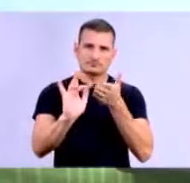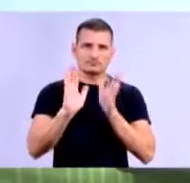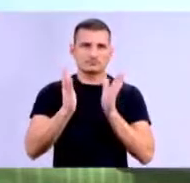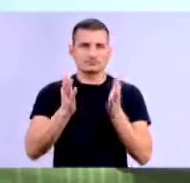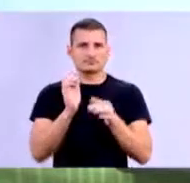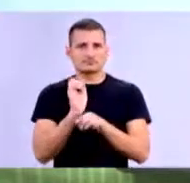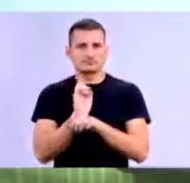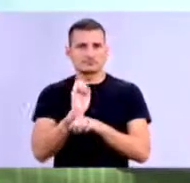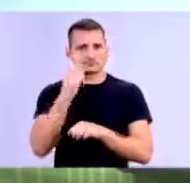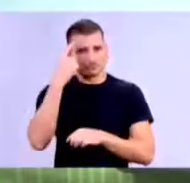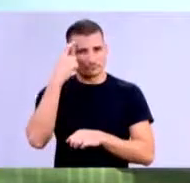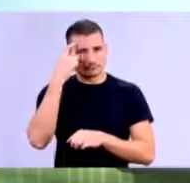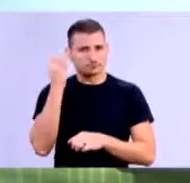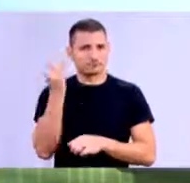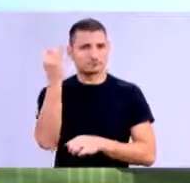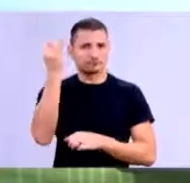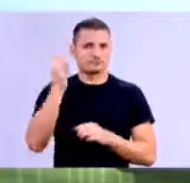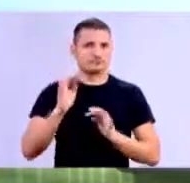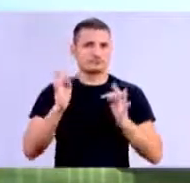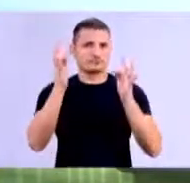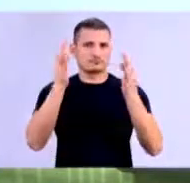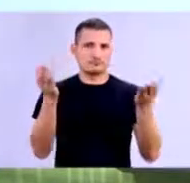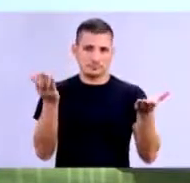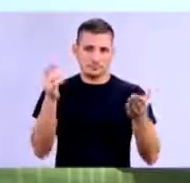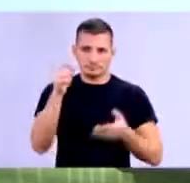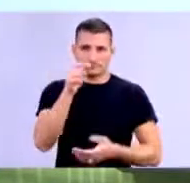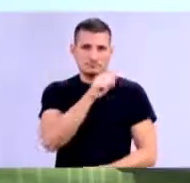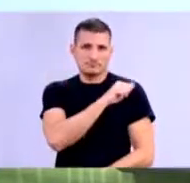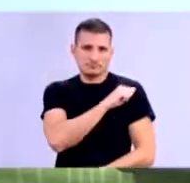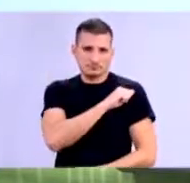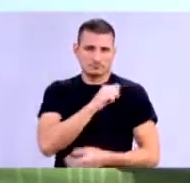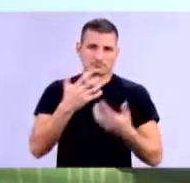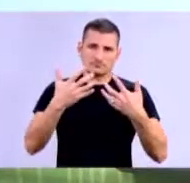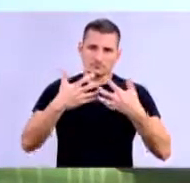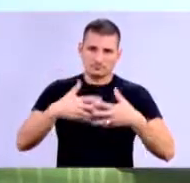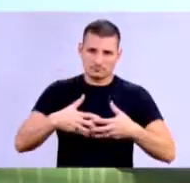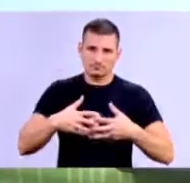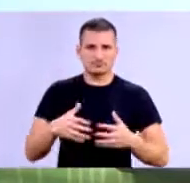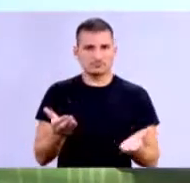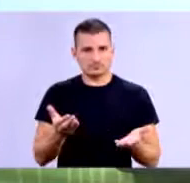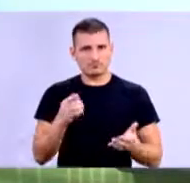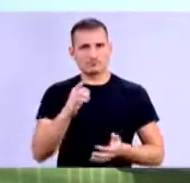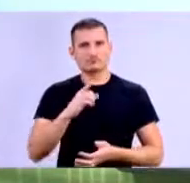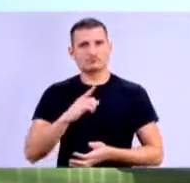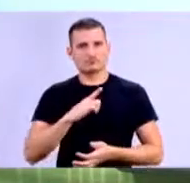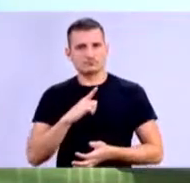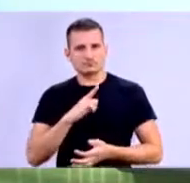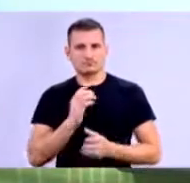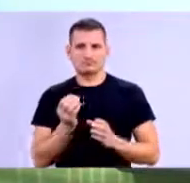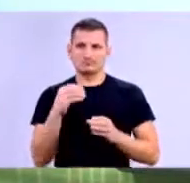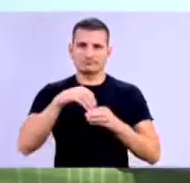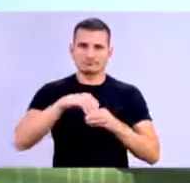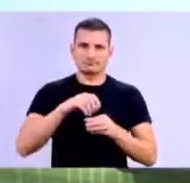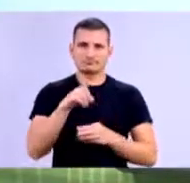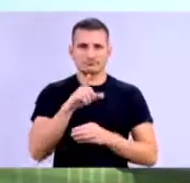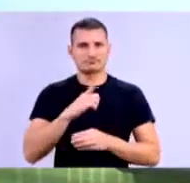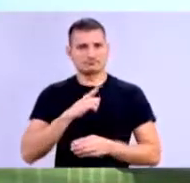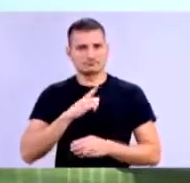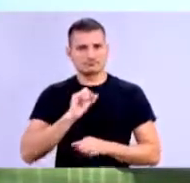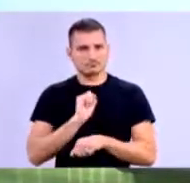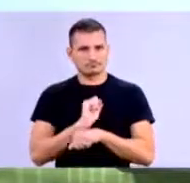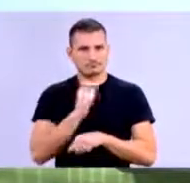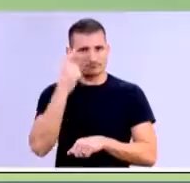importância dessa tecnologia que hoje você, estudante do Instituto Federal, está inserido? Já parou para